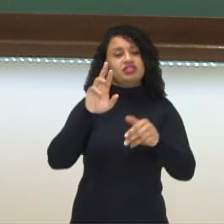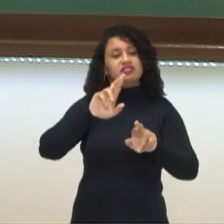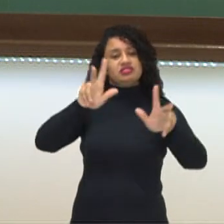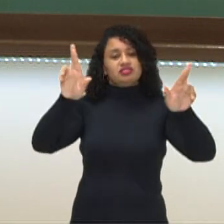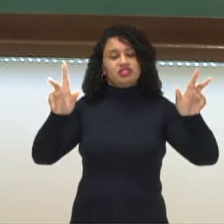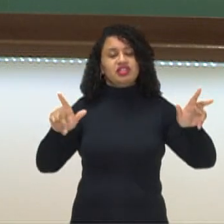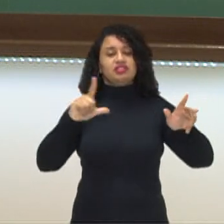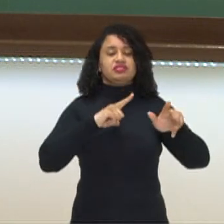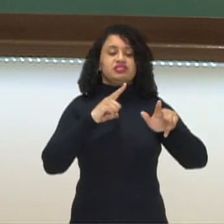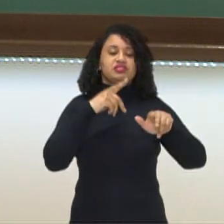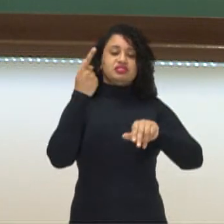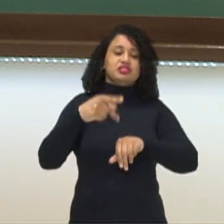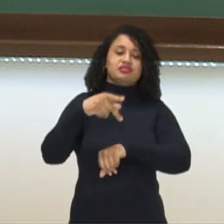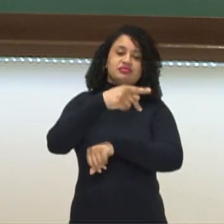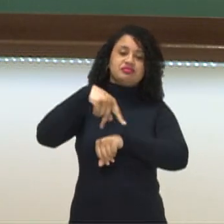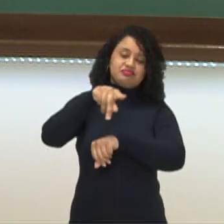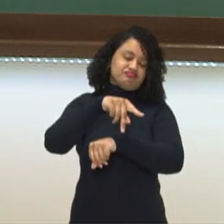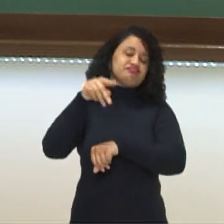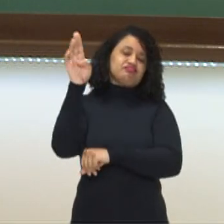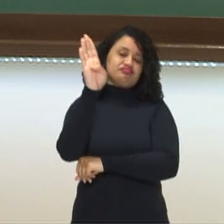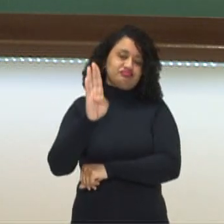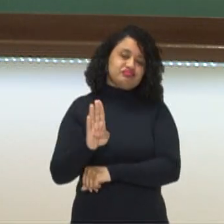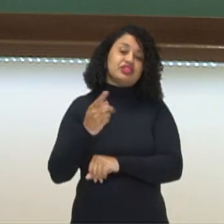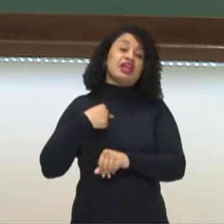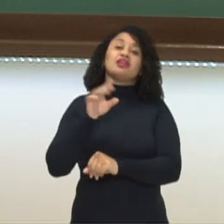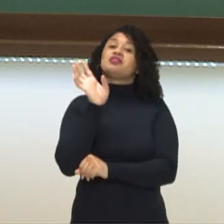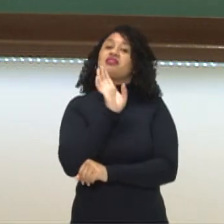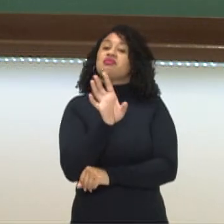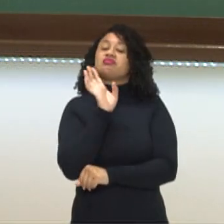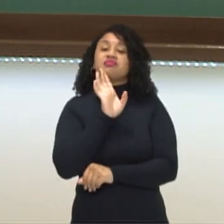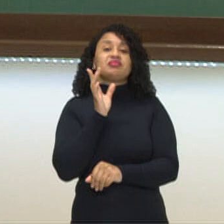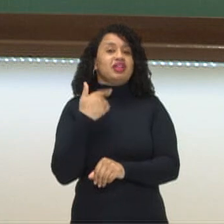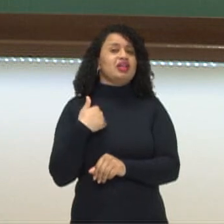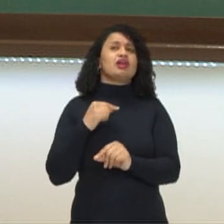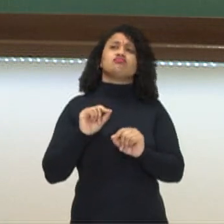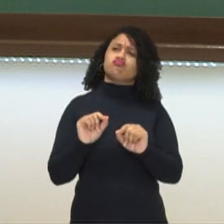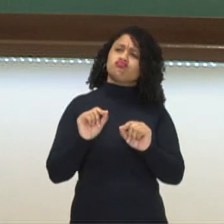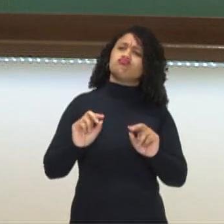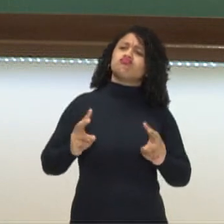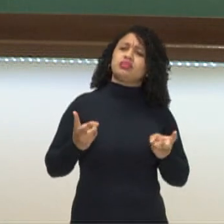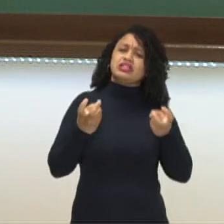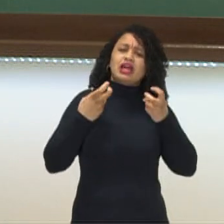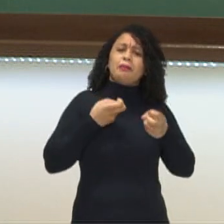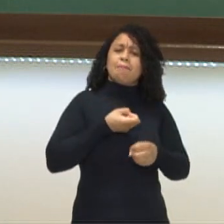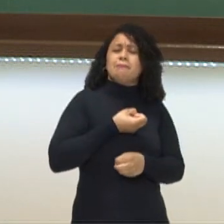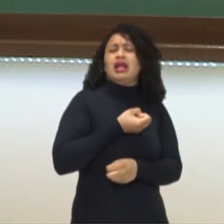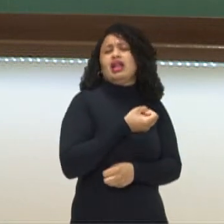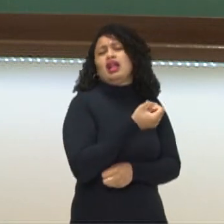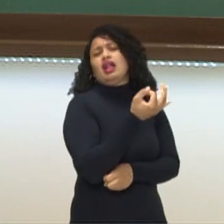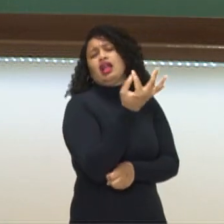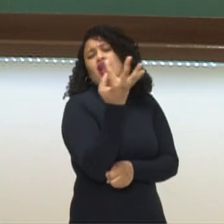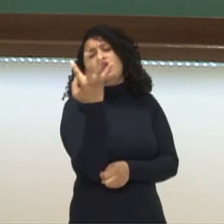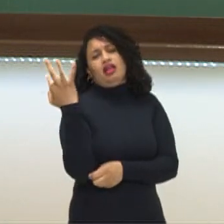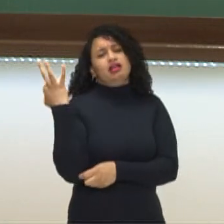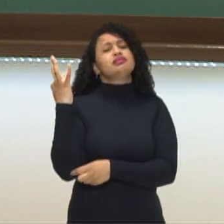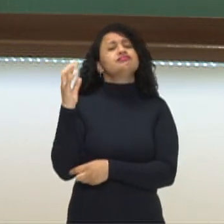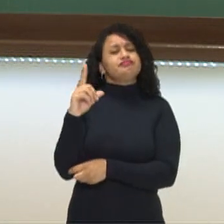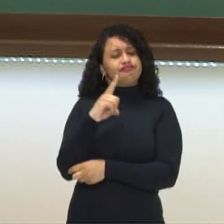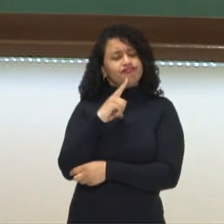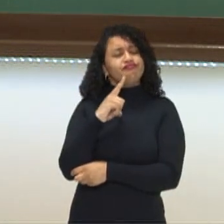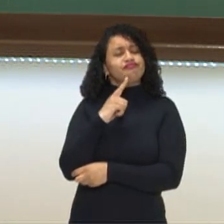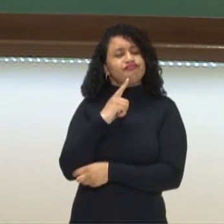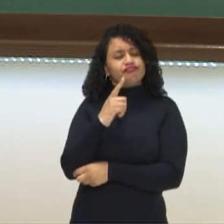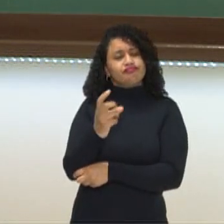aí no nosso país, é muito legal, é muito rico, né, em ter uma pluralidade cultural muito